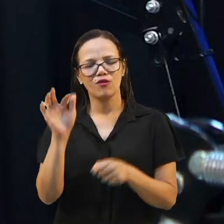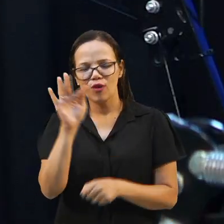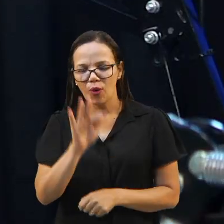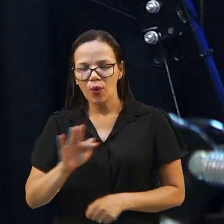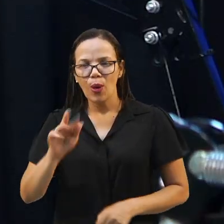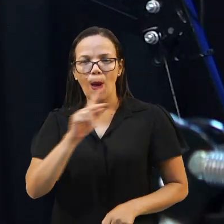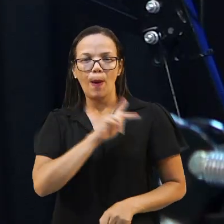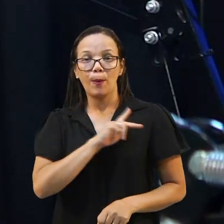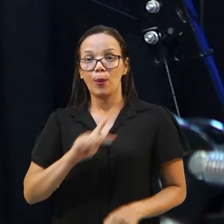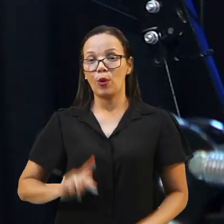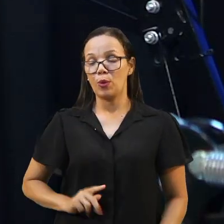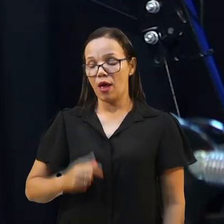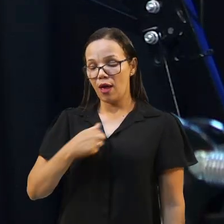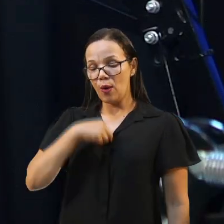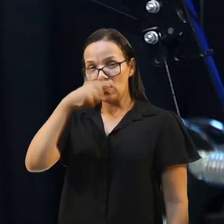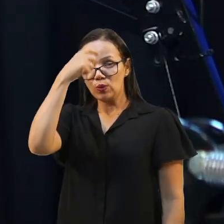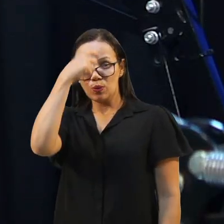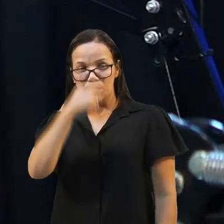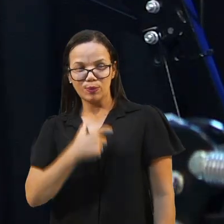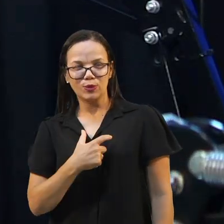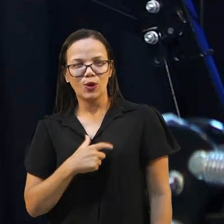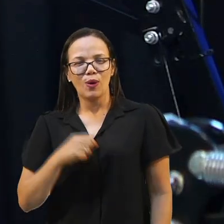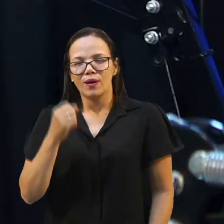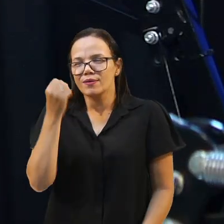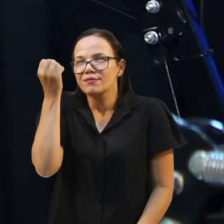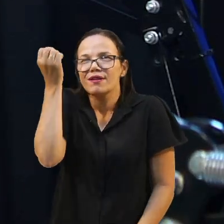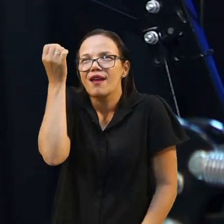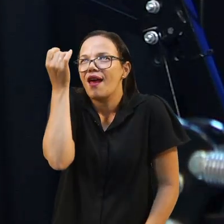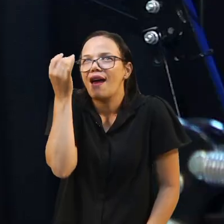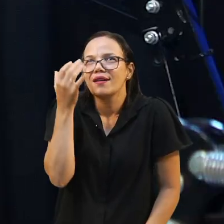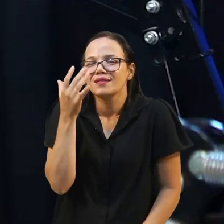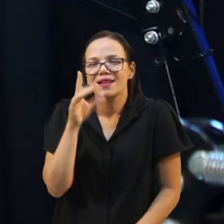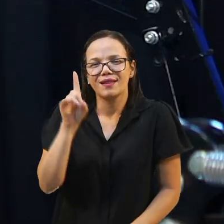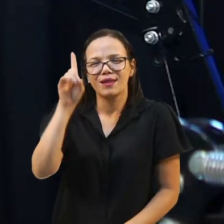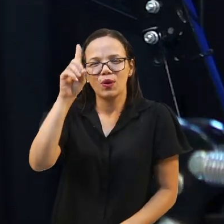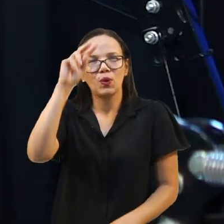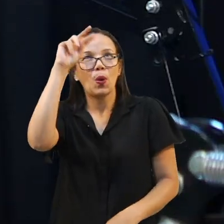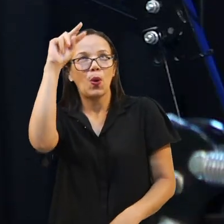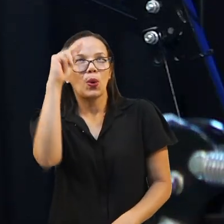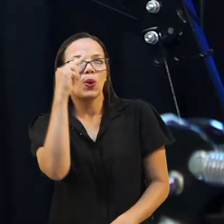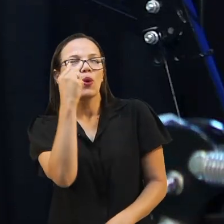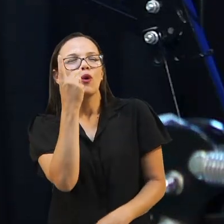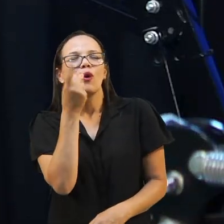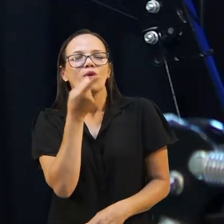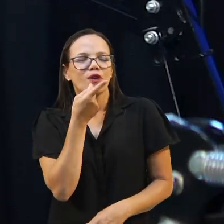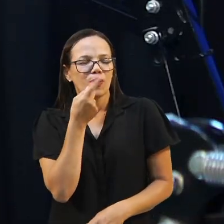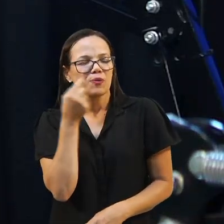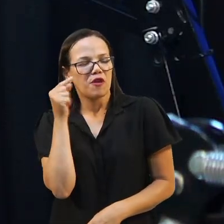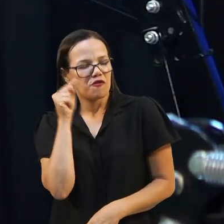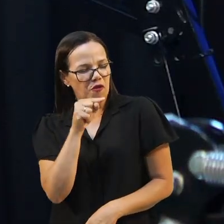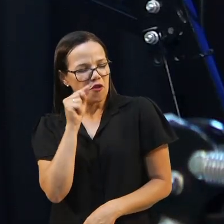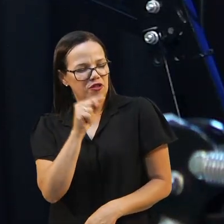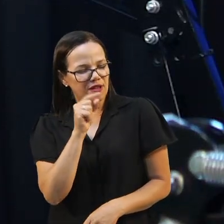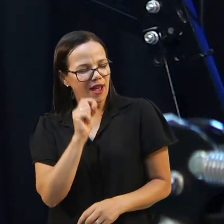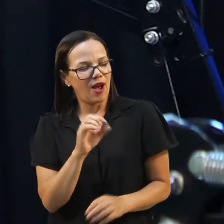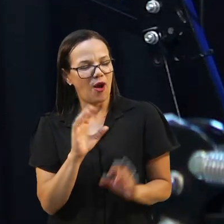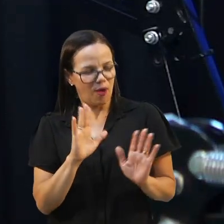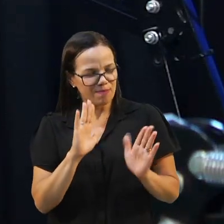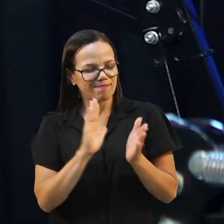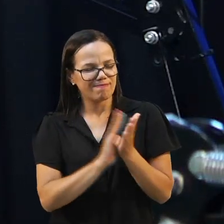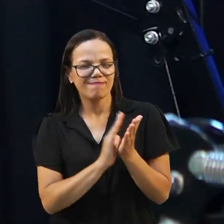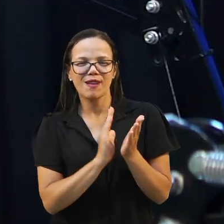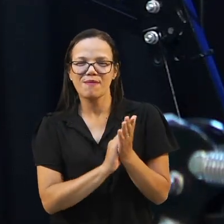uma pessoa muito agraciada. Deus olhou para mim e falou, esse é o cara, né?